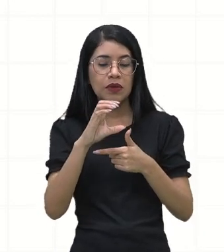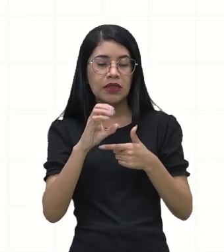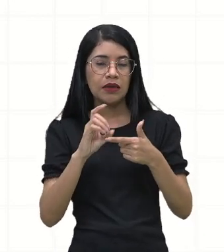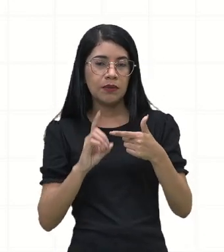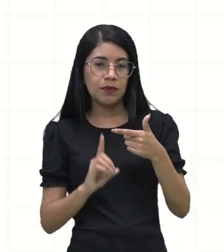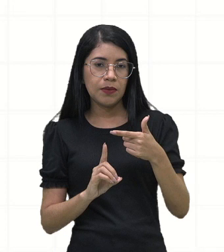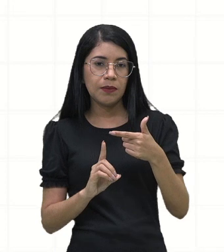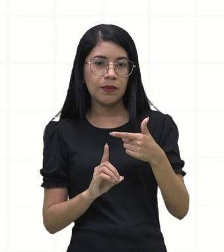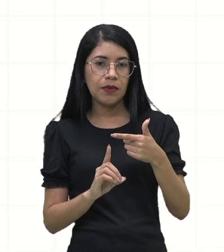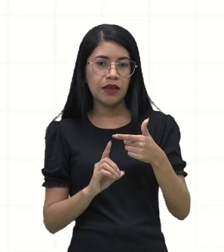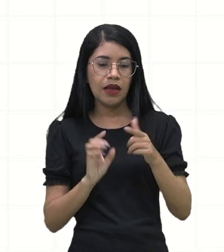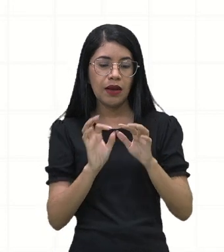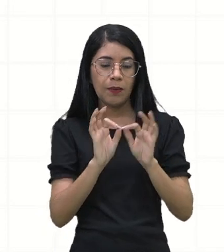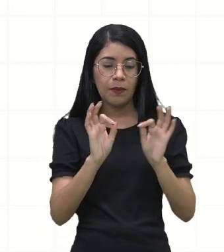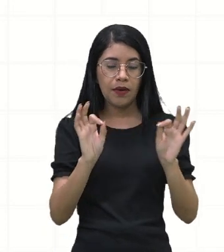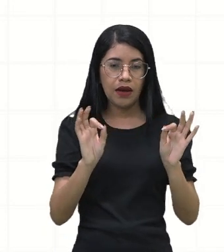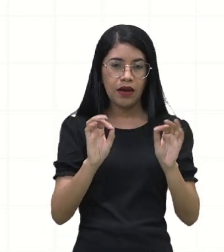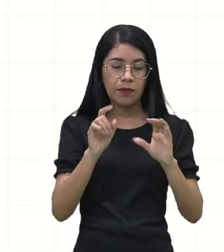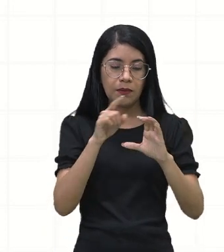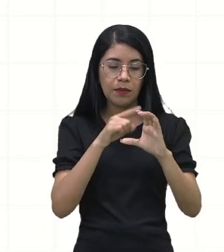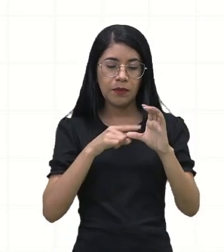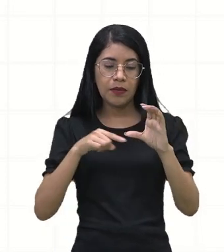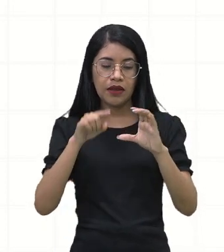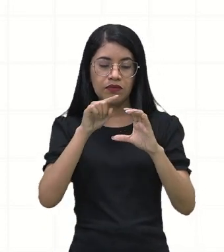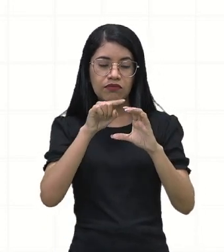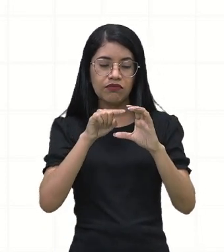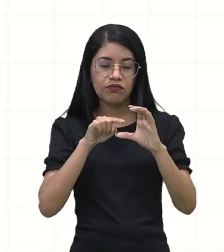dessa circunferência pelo seu diâmetro